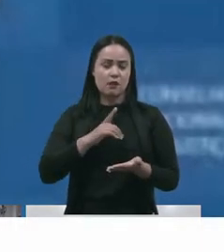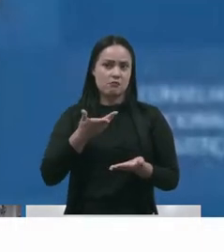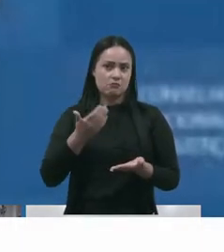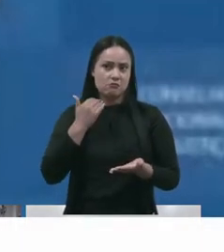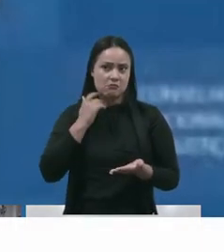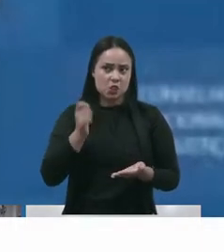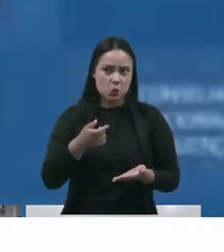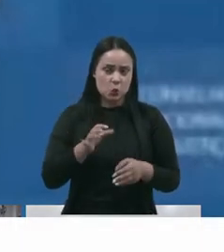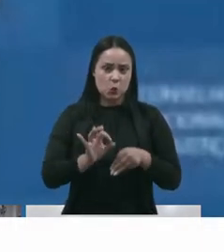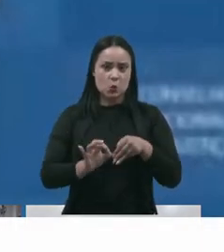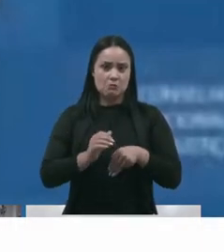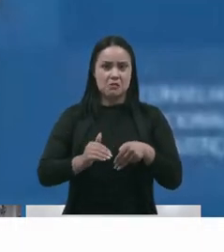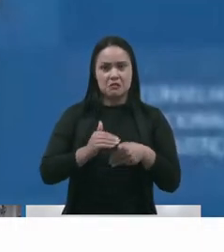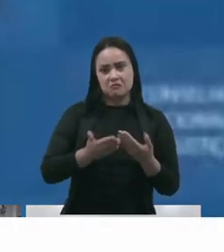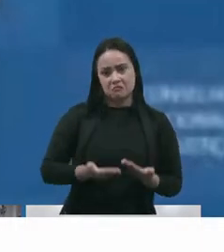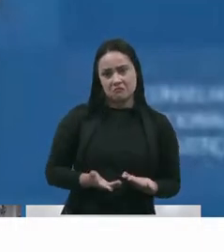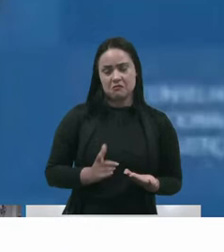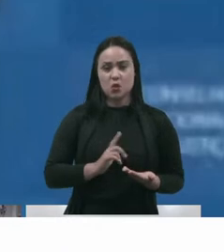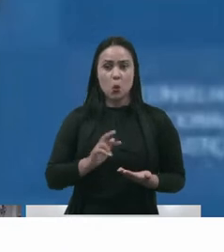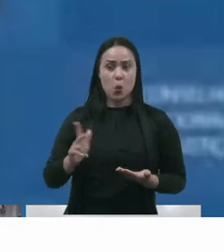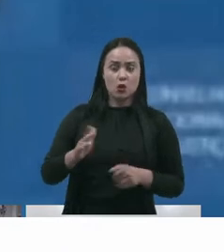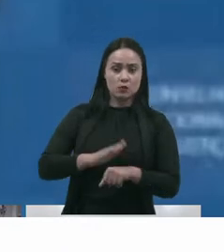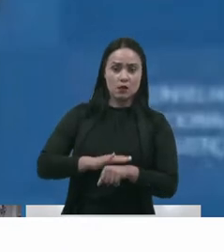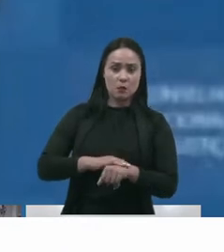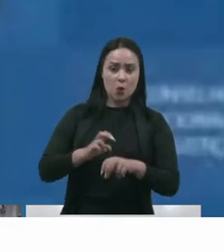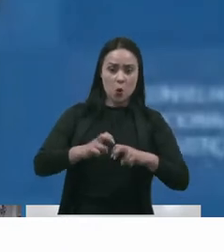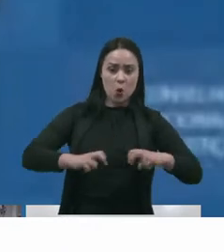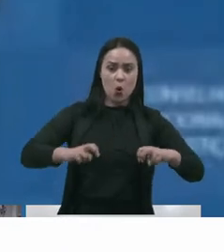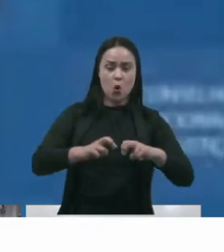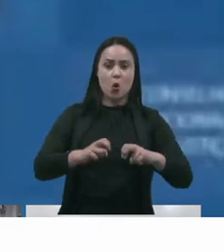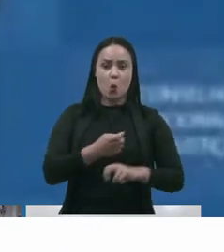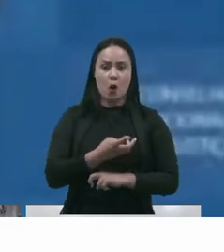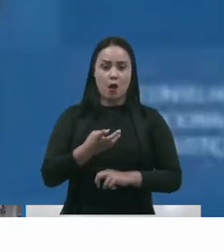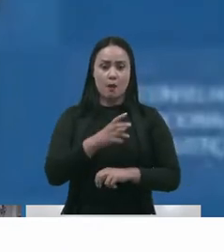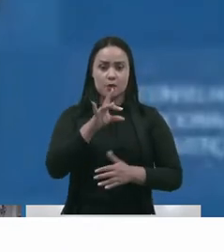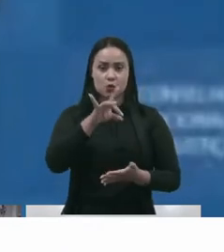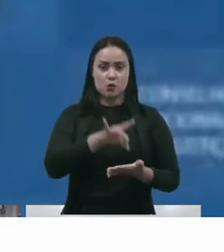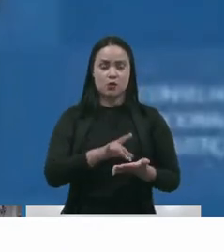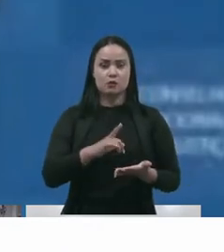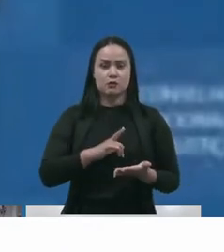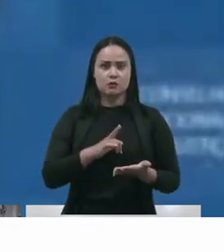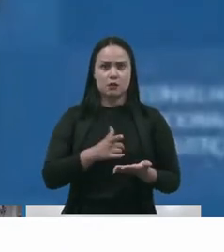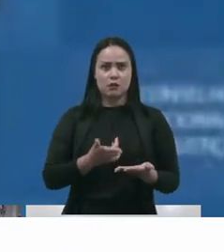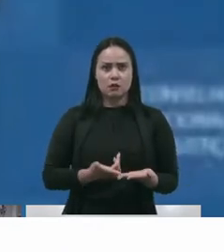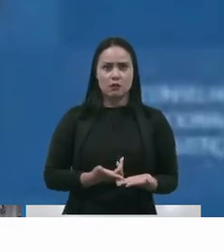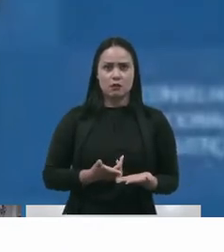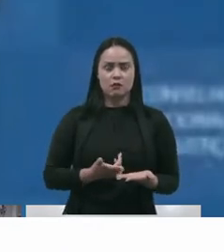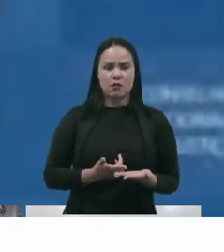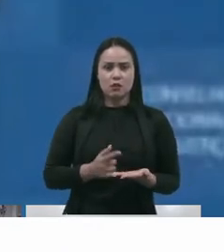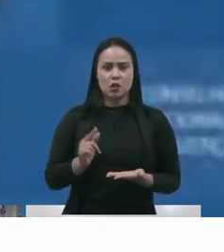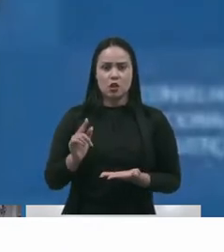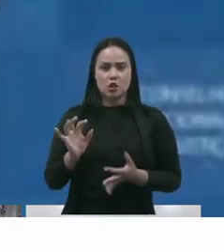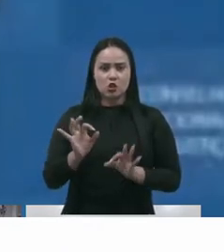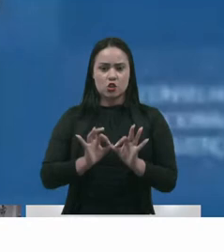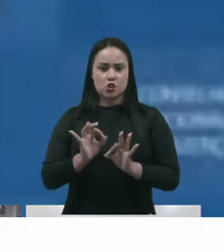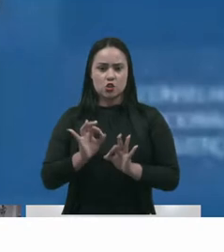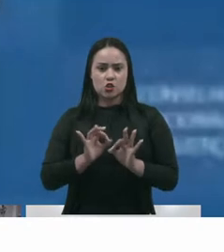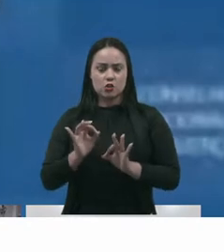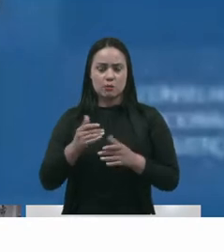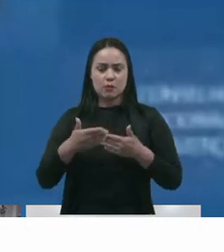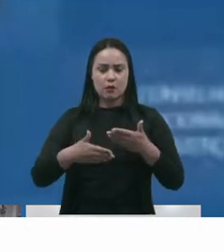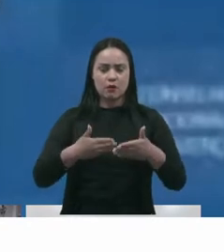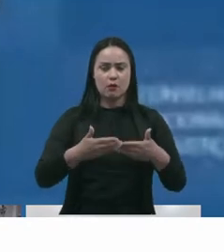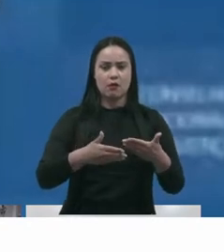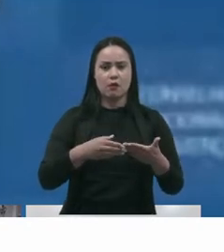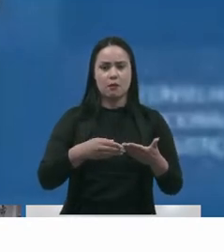magistratura. Em outros tempos, o quórum da maioria absoluta constitui mecanismo contra ingerências nas prerrogativas da magistratura